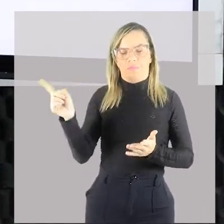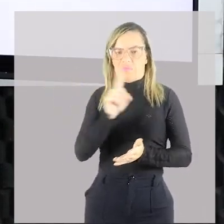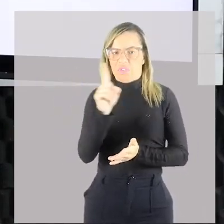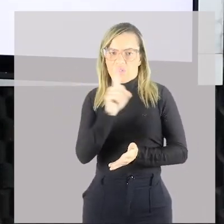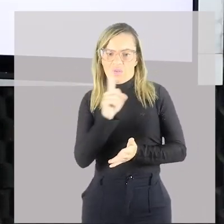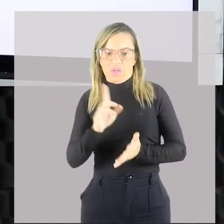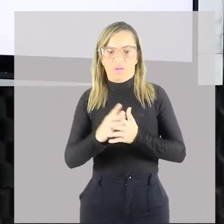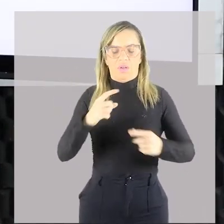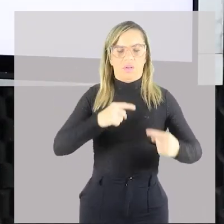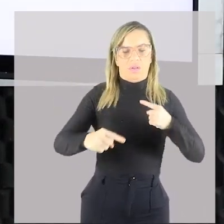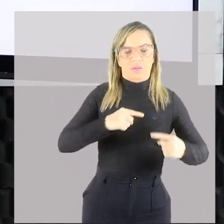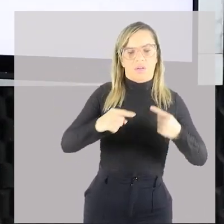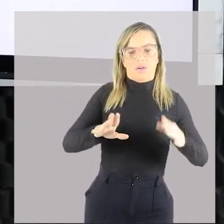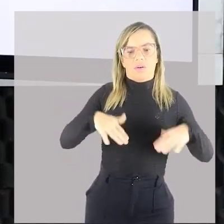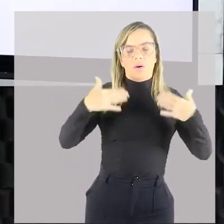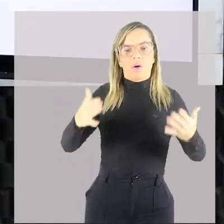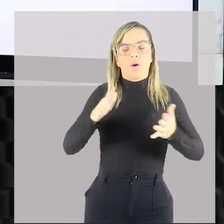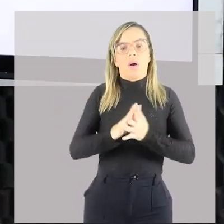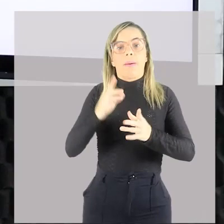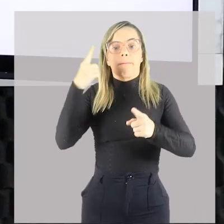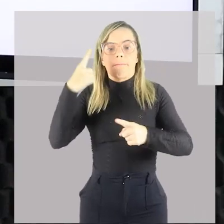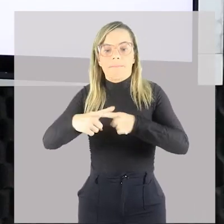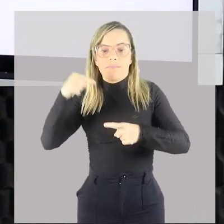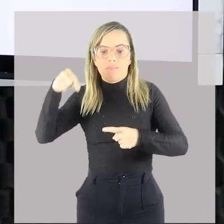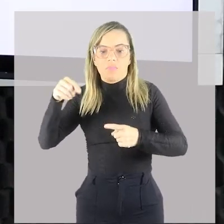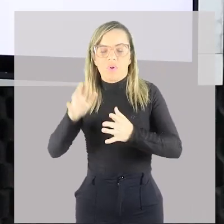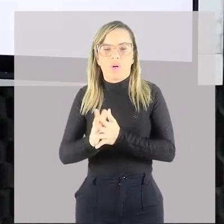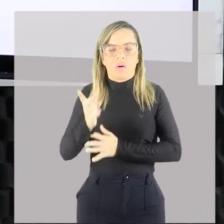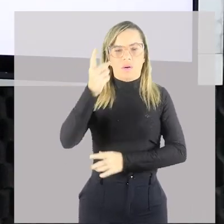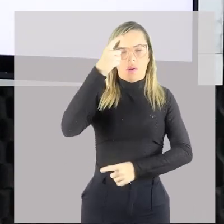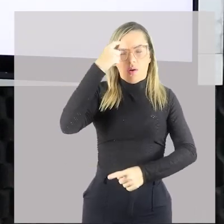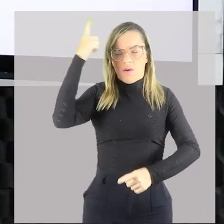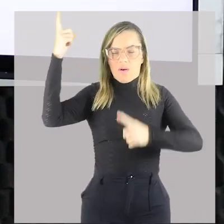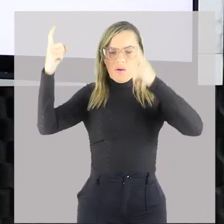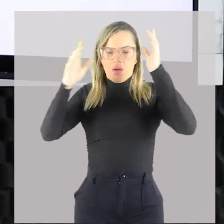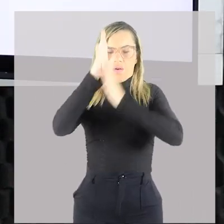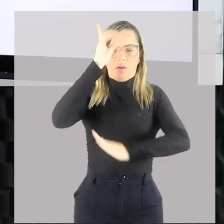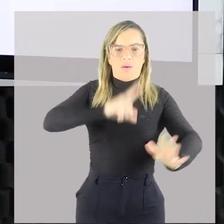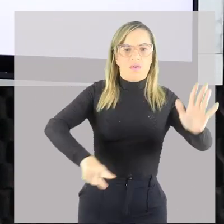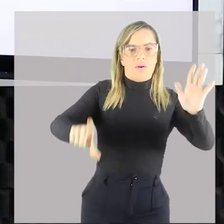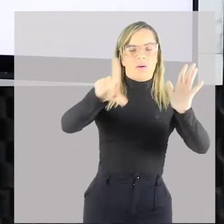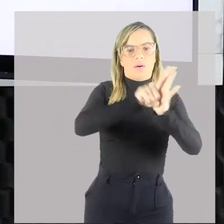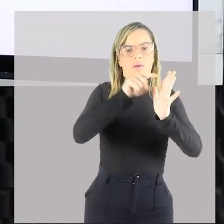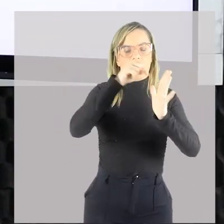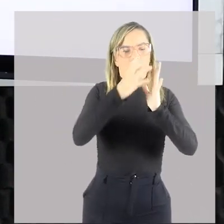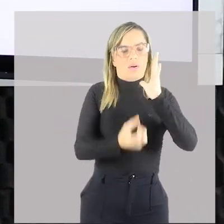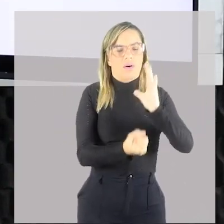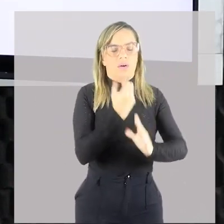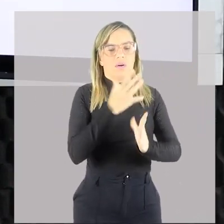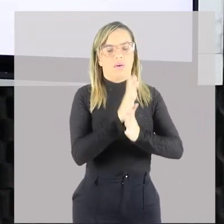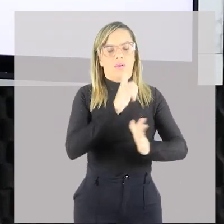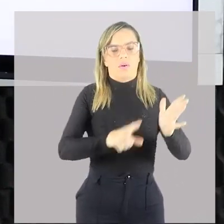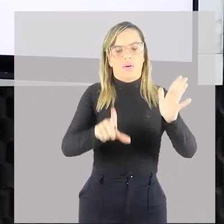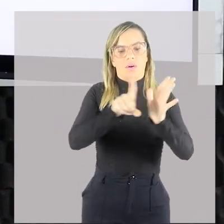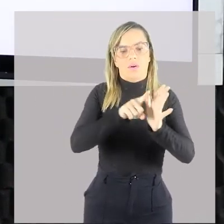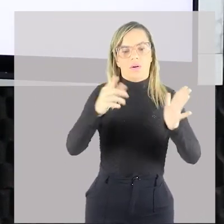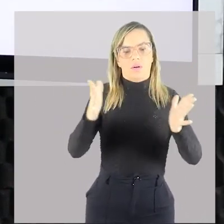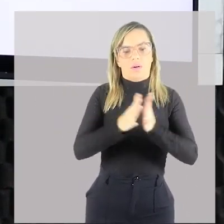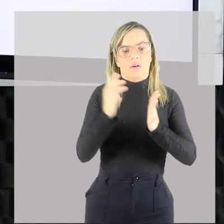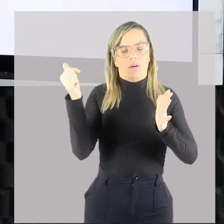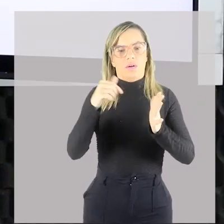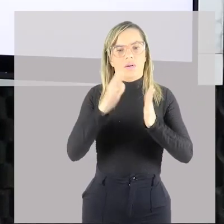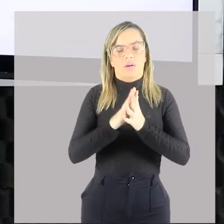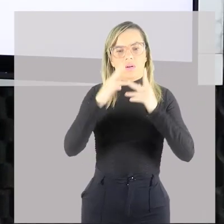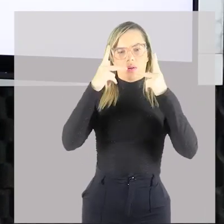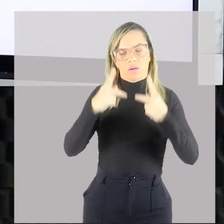um artifício, ou seja, pela invenção da lei, certo? Pela saída do estado de